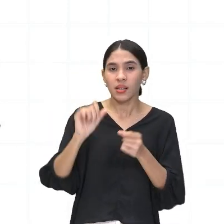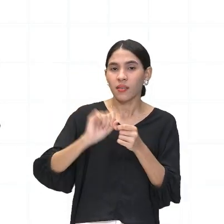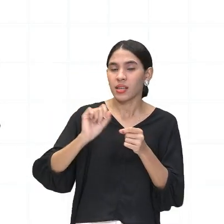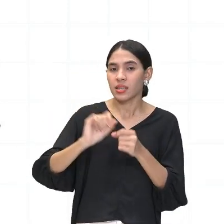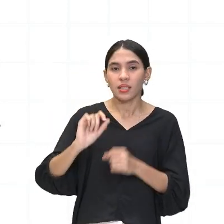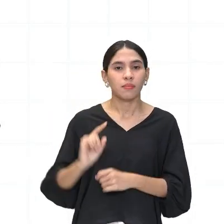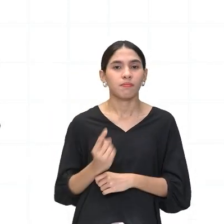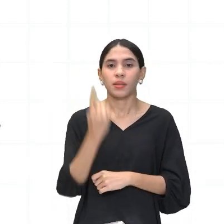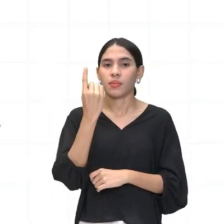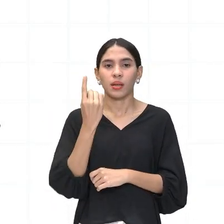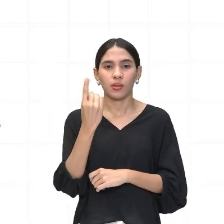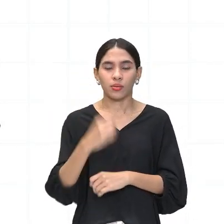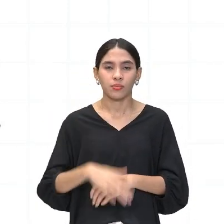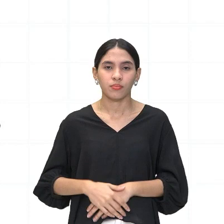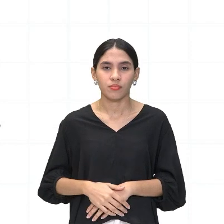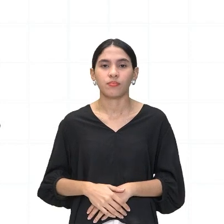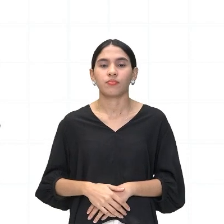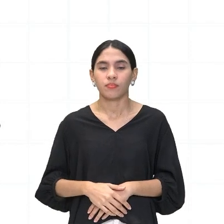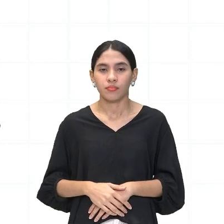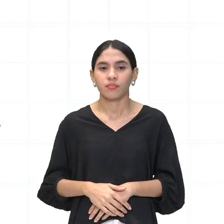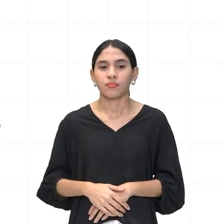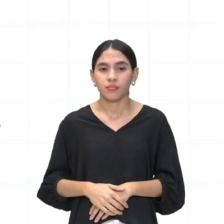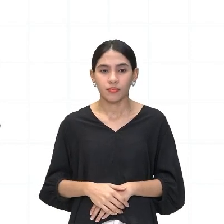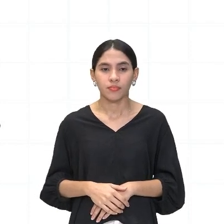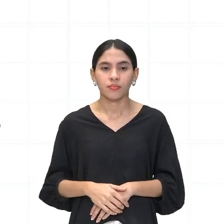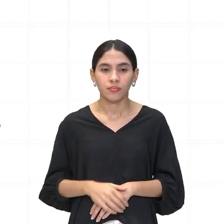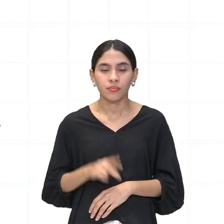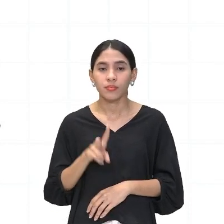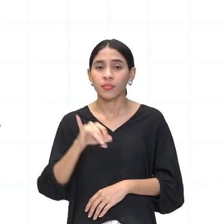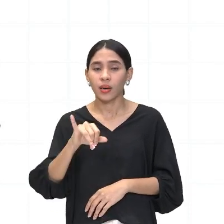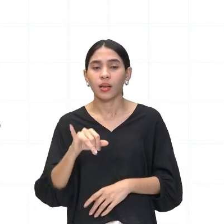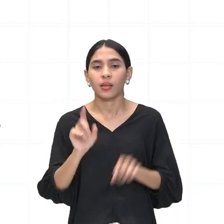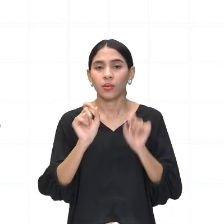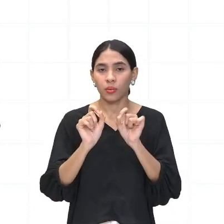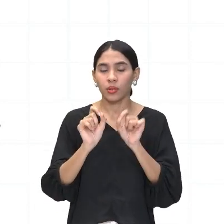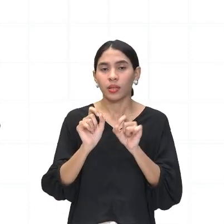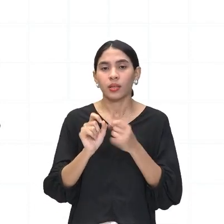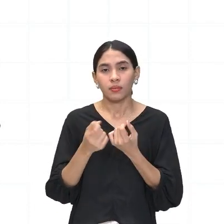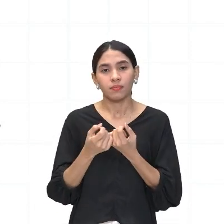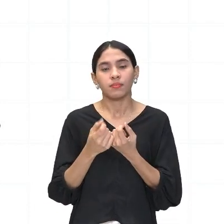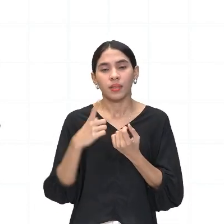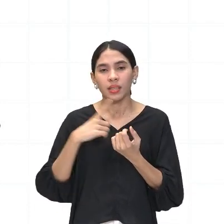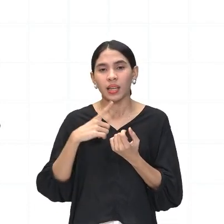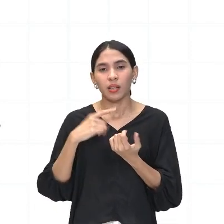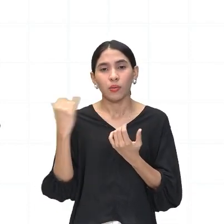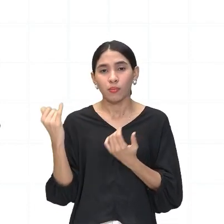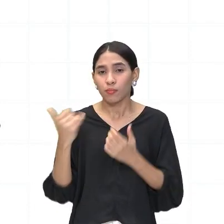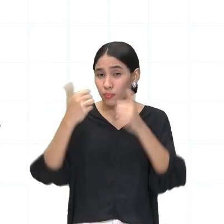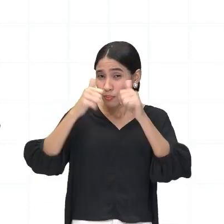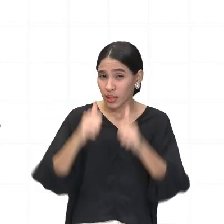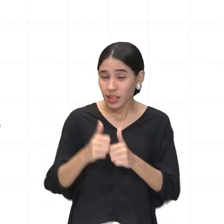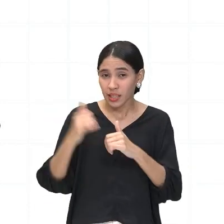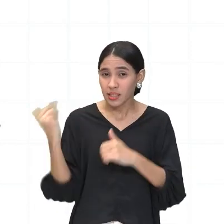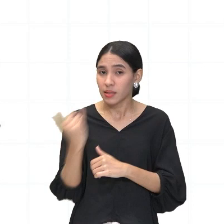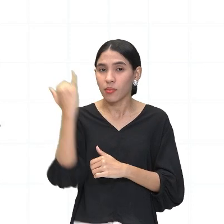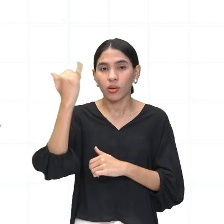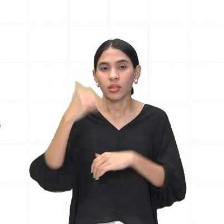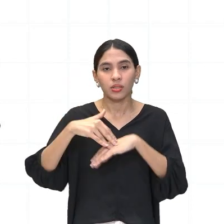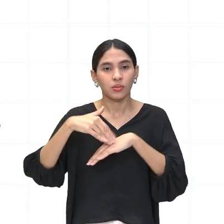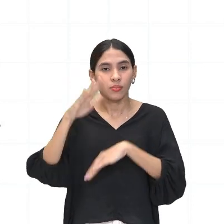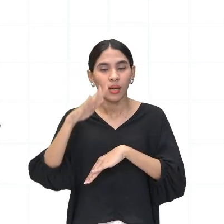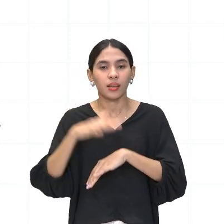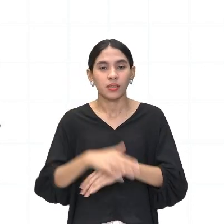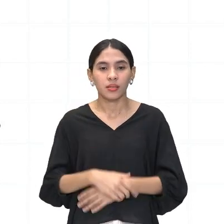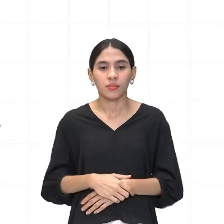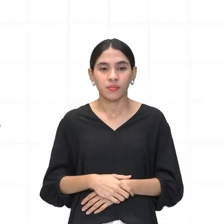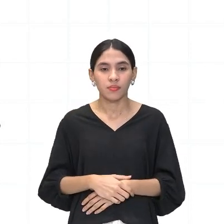criança e adolescente terá preferência, né? Vai aí ter uma preferência em relação a outras, vamos dizer assim. E há também